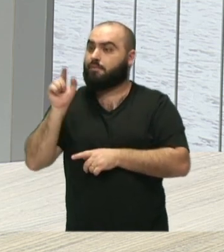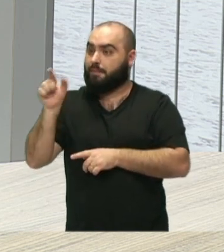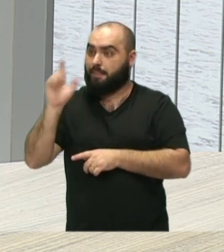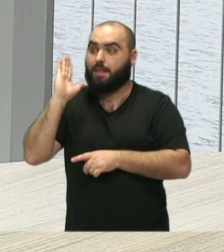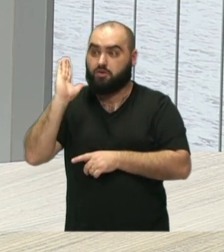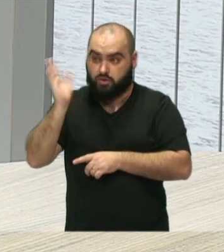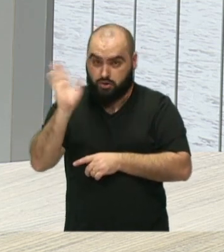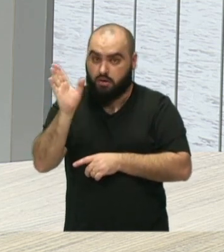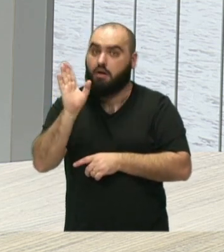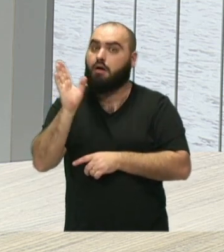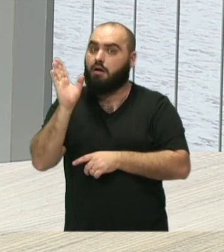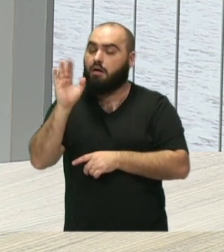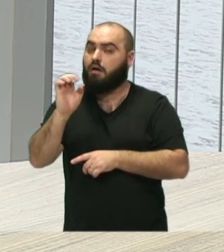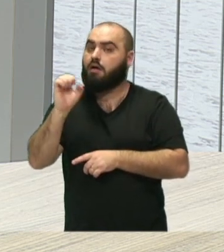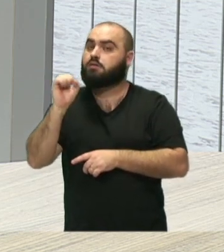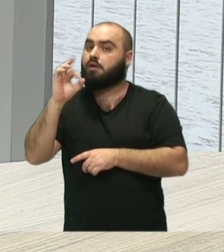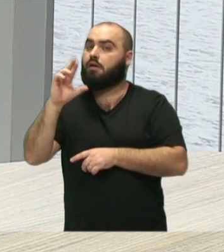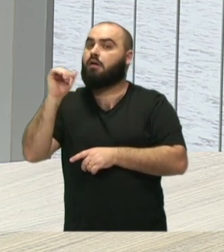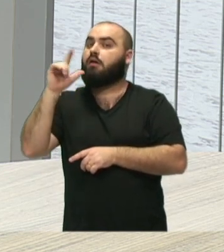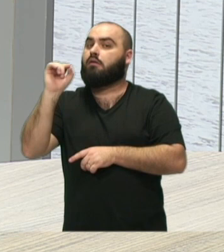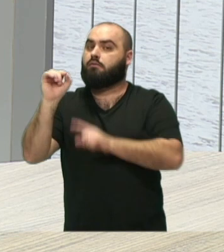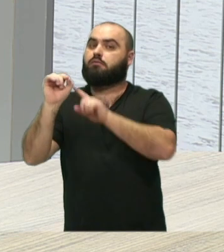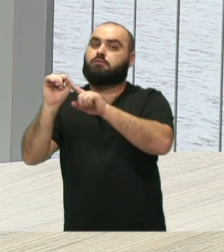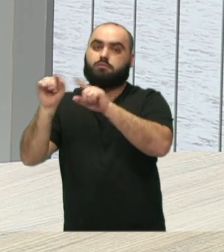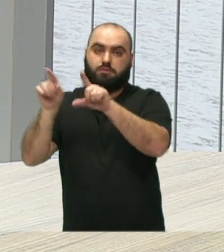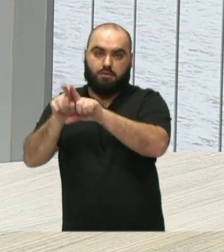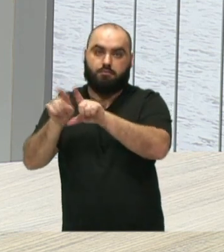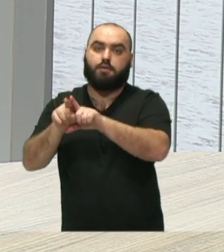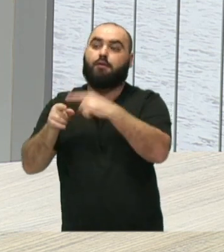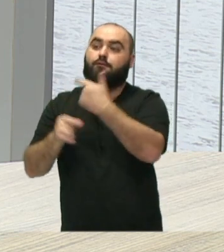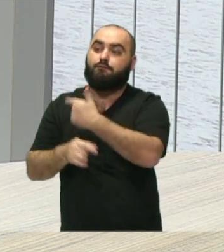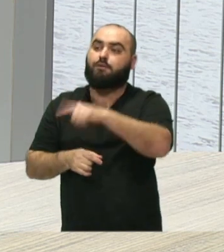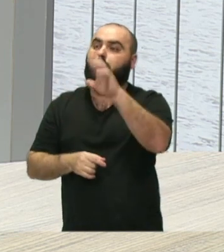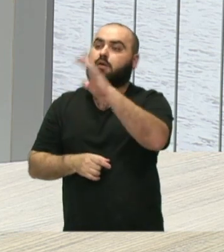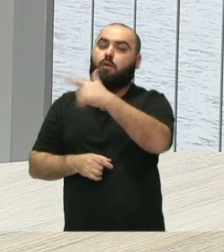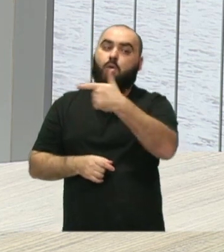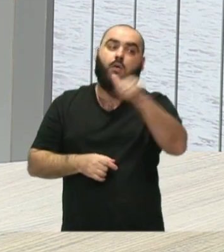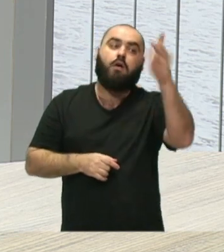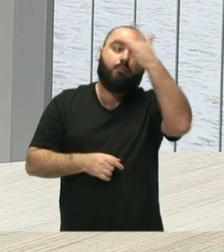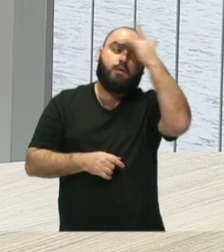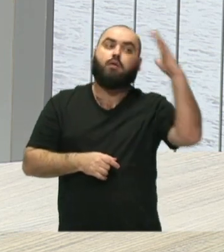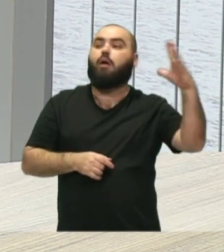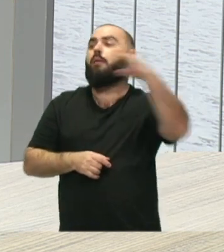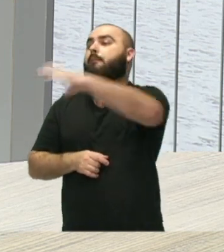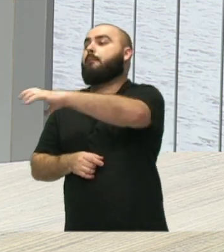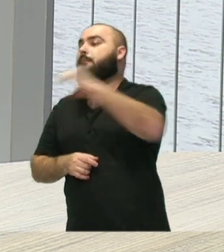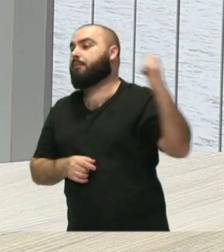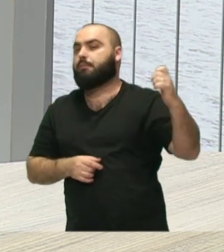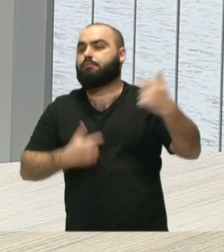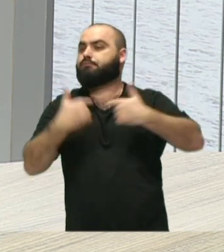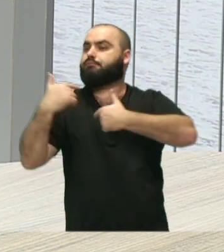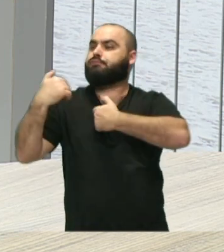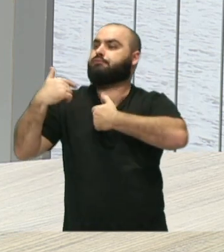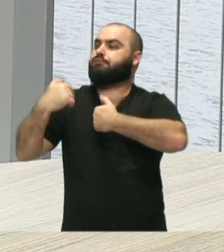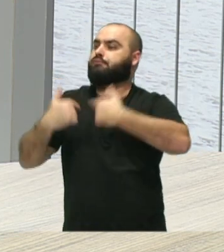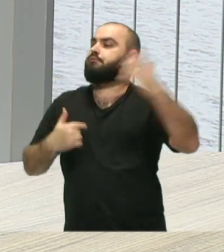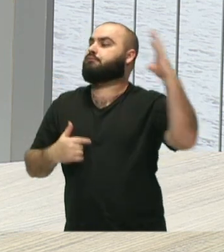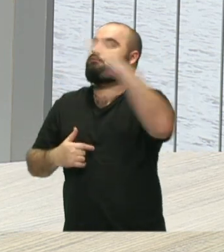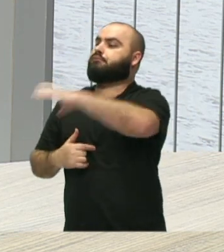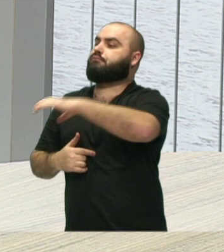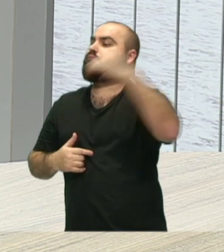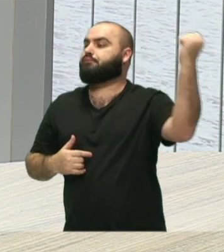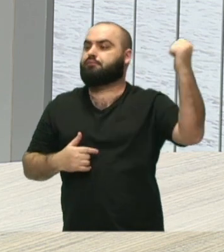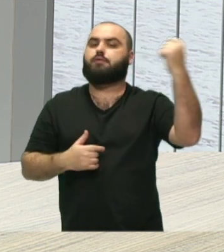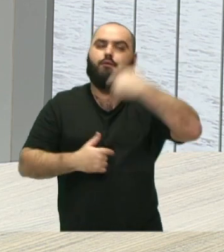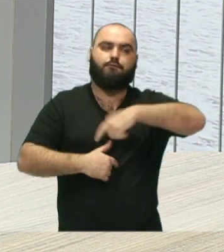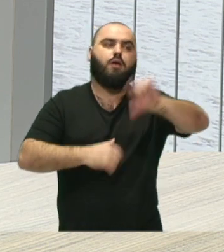foi escravo e escravizado enquanto substantivo que foi feito por alguém. Alguém me caçou, alguém me fez escravo. Isso